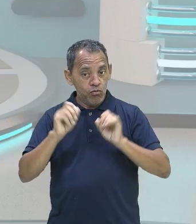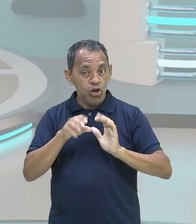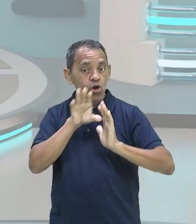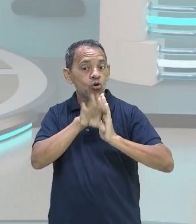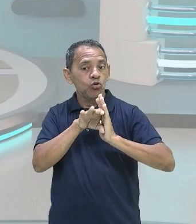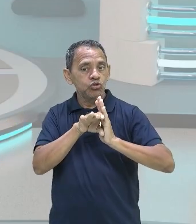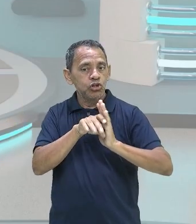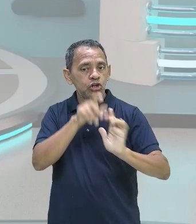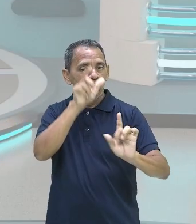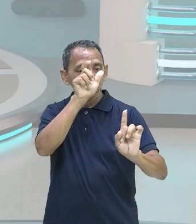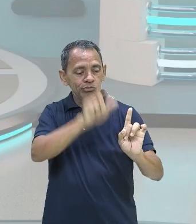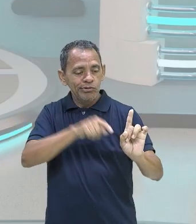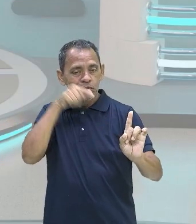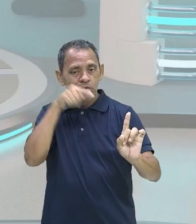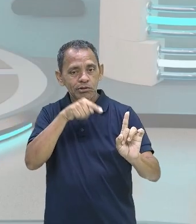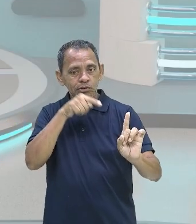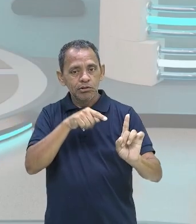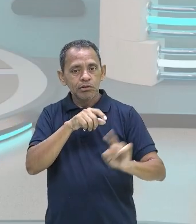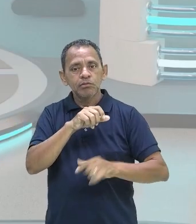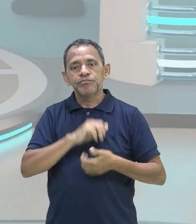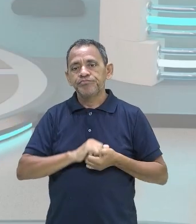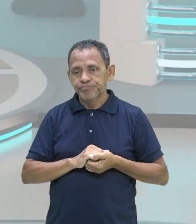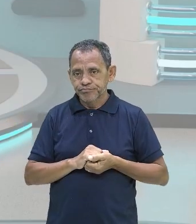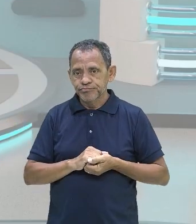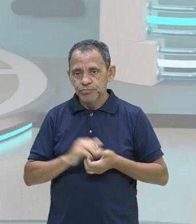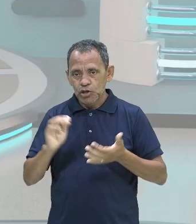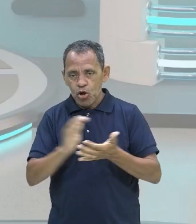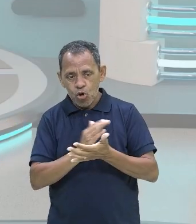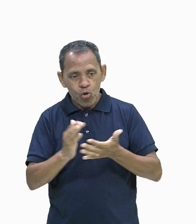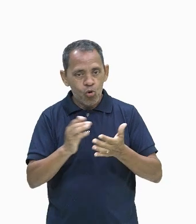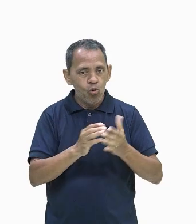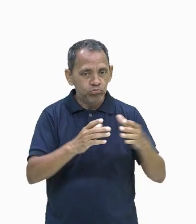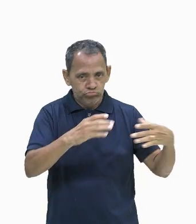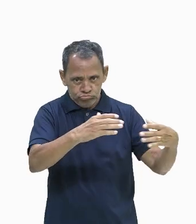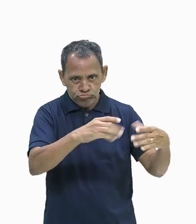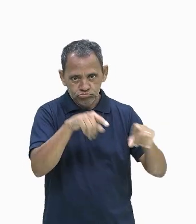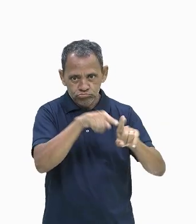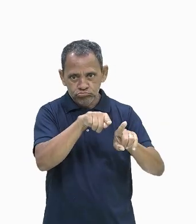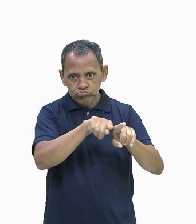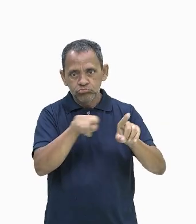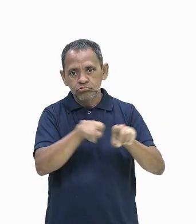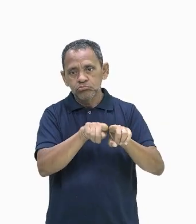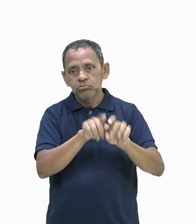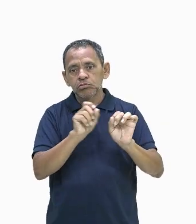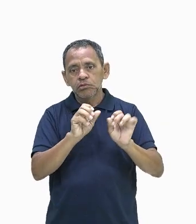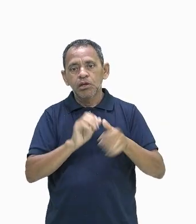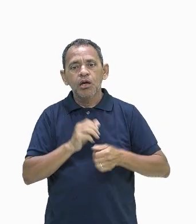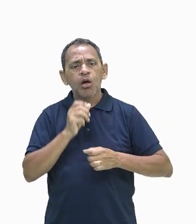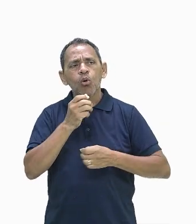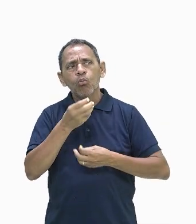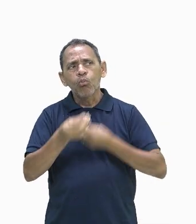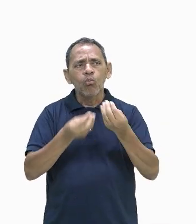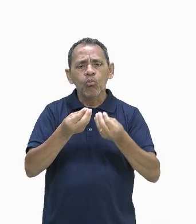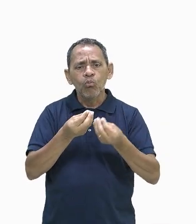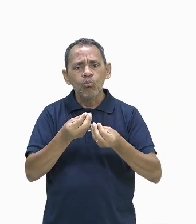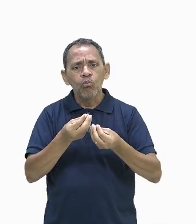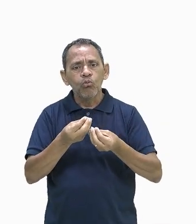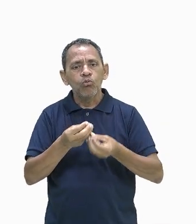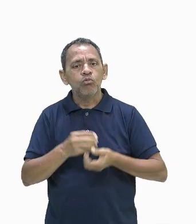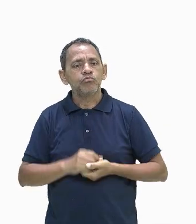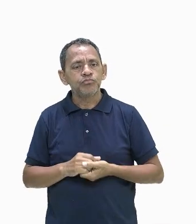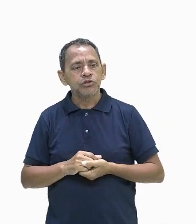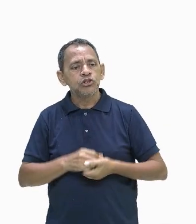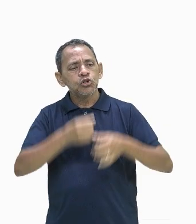também algumas das suas classificações, ok? Então, olhem só, o que eu posso dizer, como é que eu posso definir